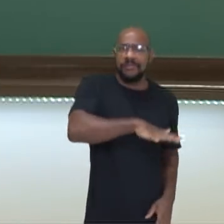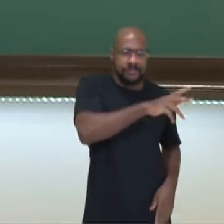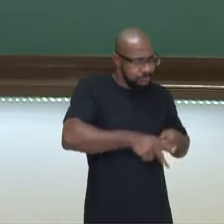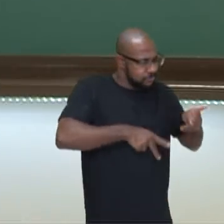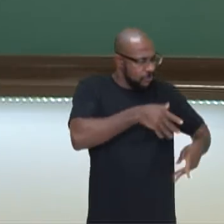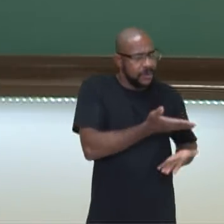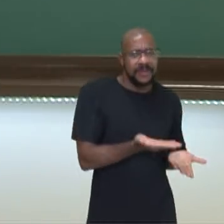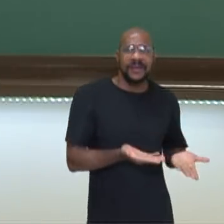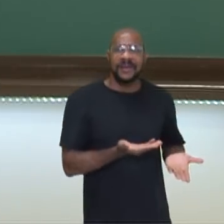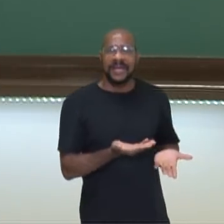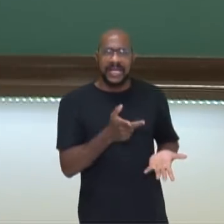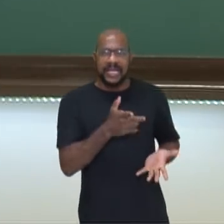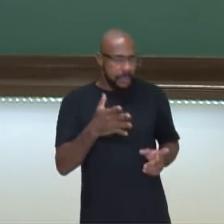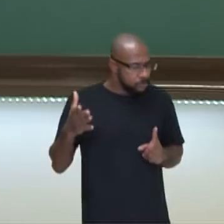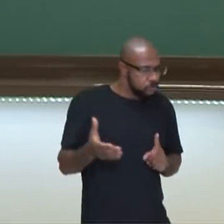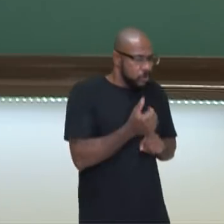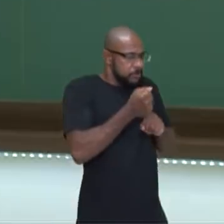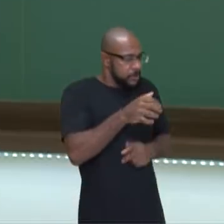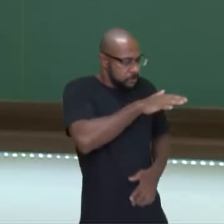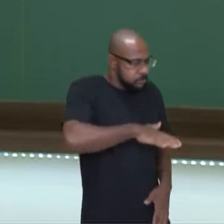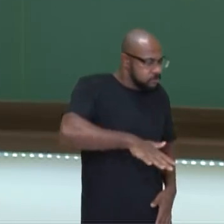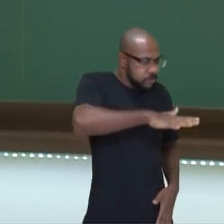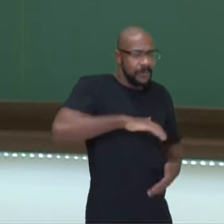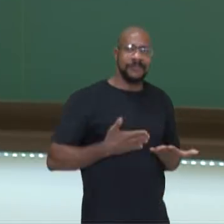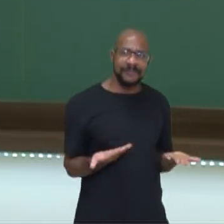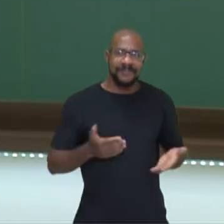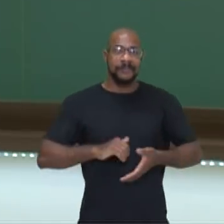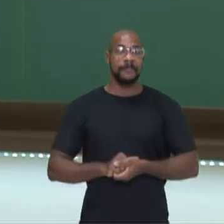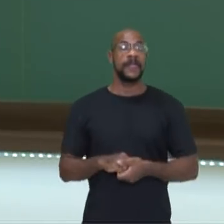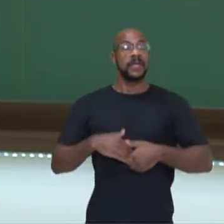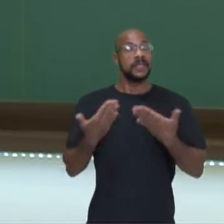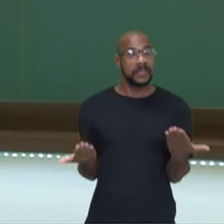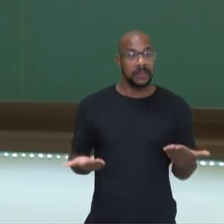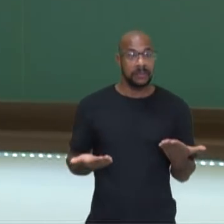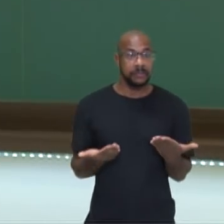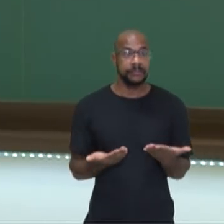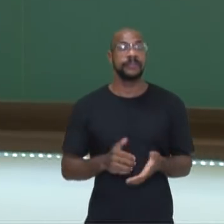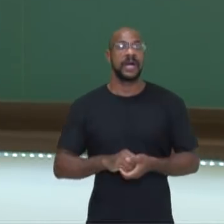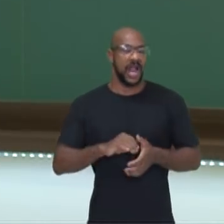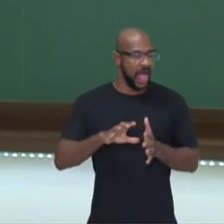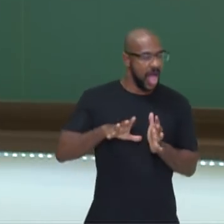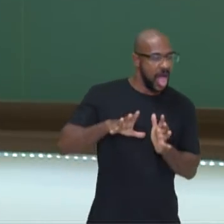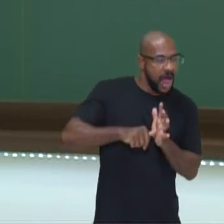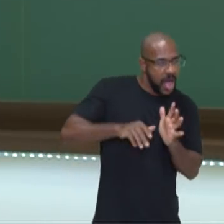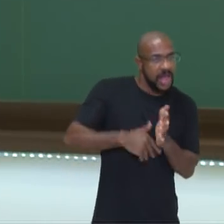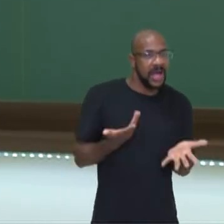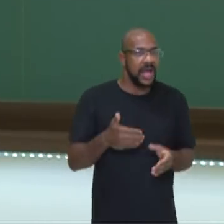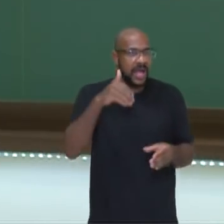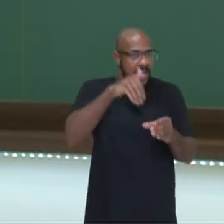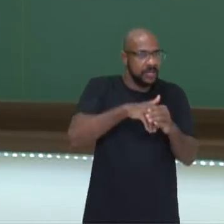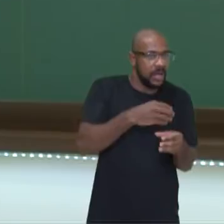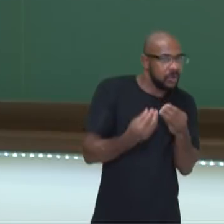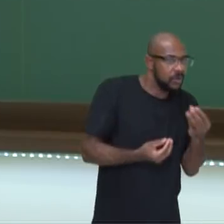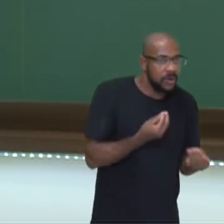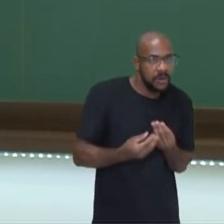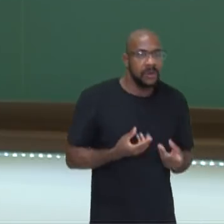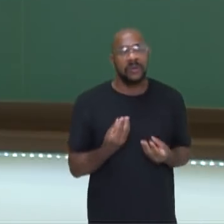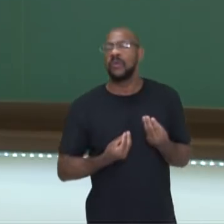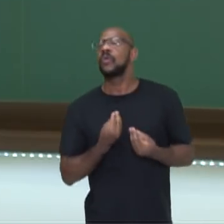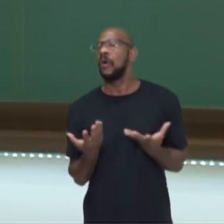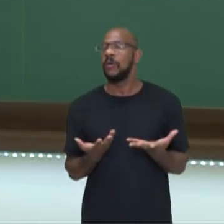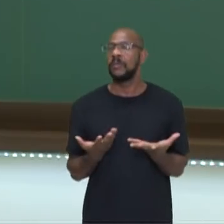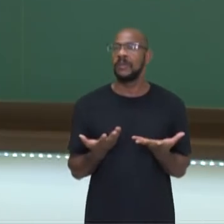coronel domina. A fraude eleitoral, outra artimanha usada aí era a fraude